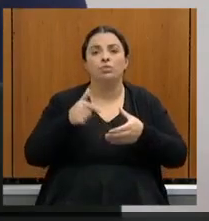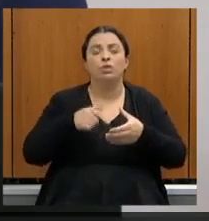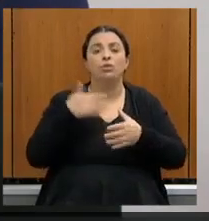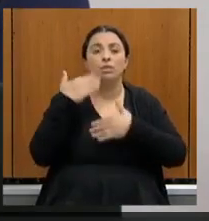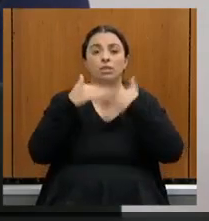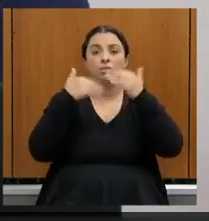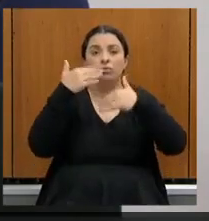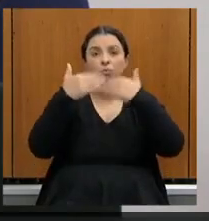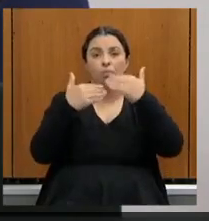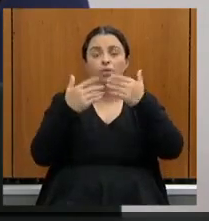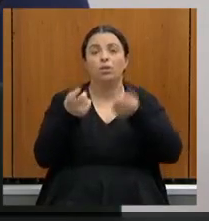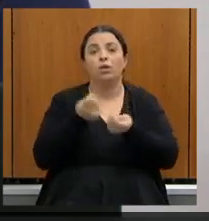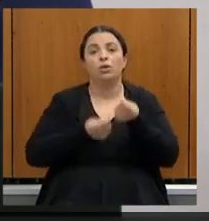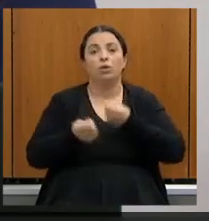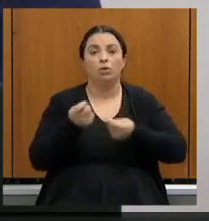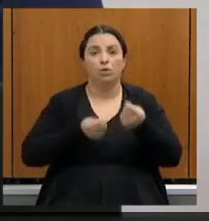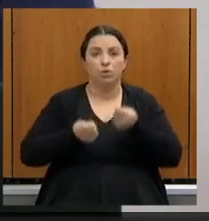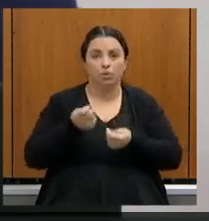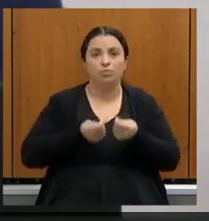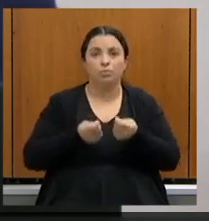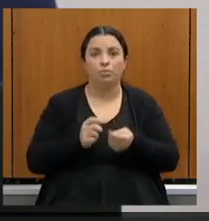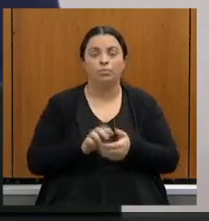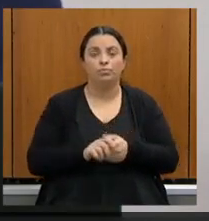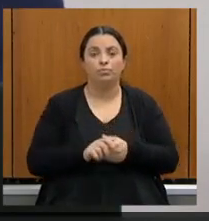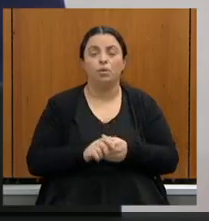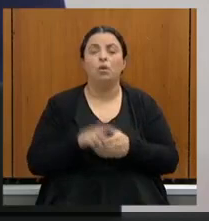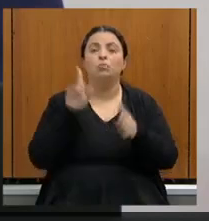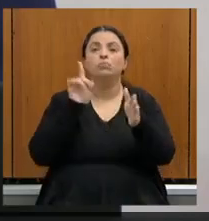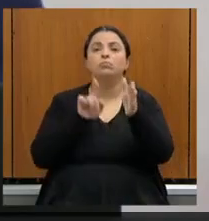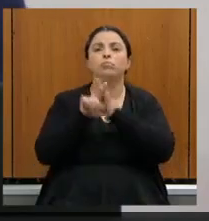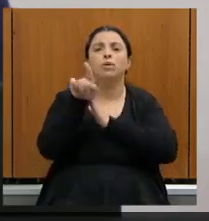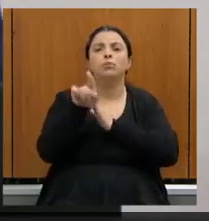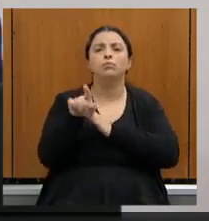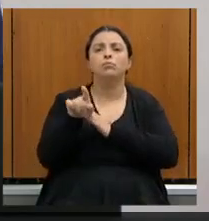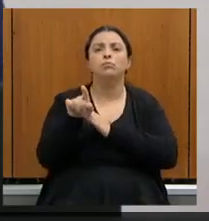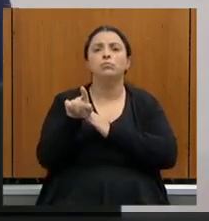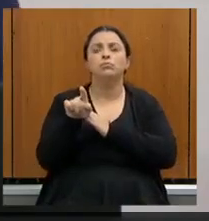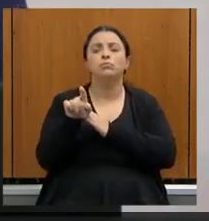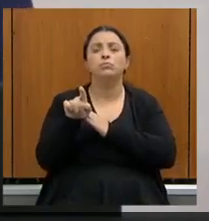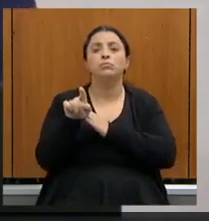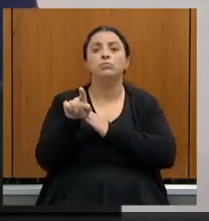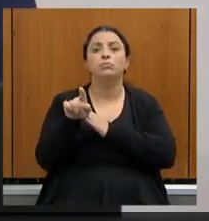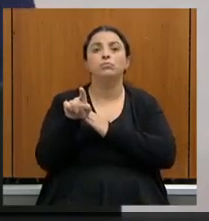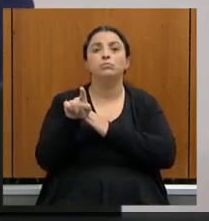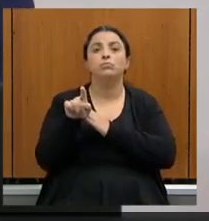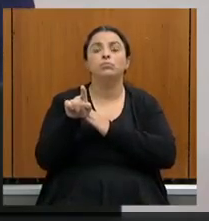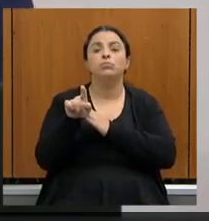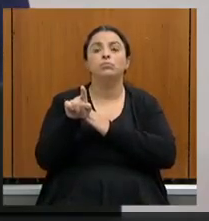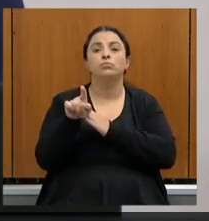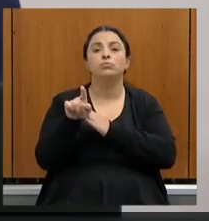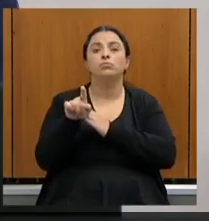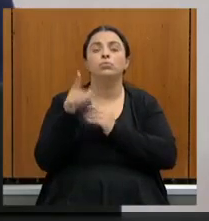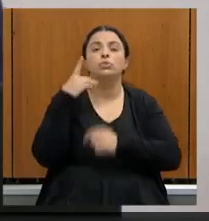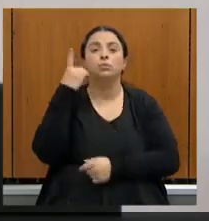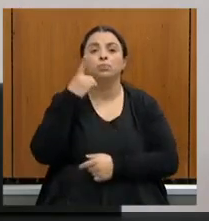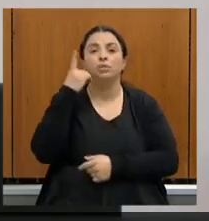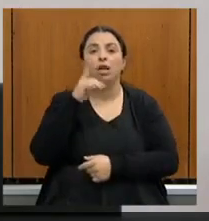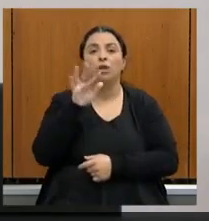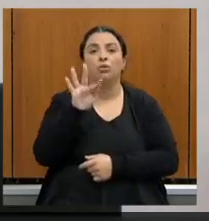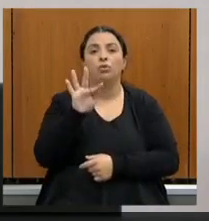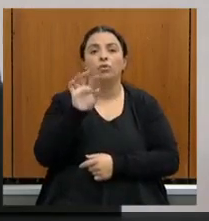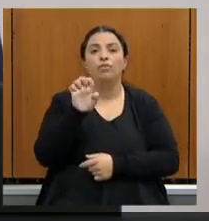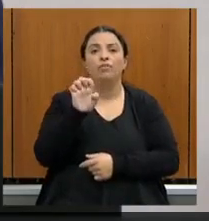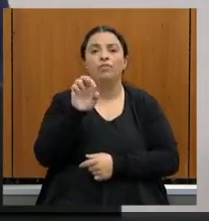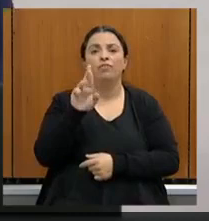Desenvolvimento Econômico consulto o deputado Fernando